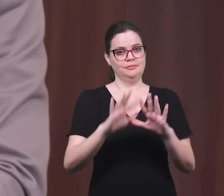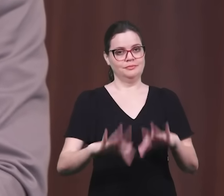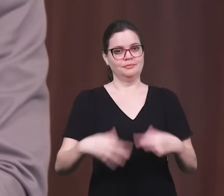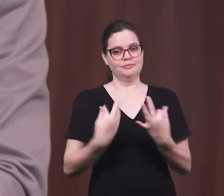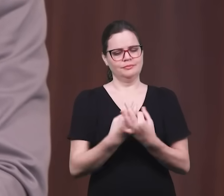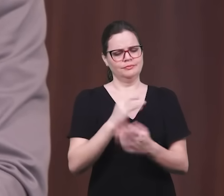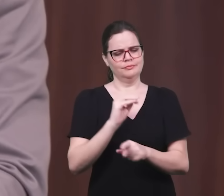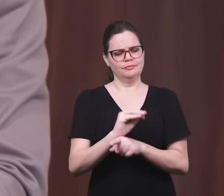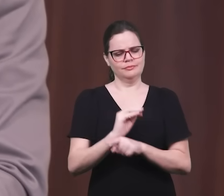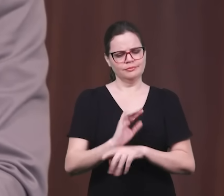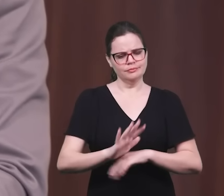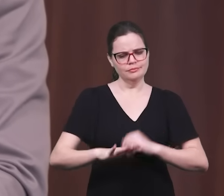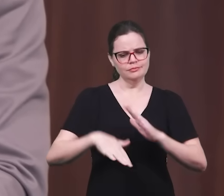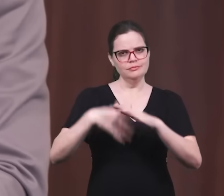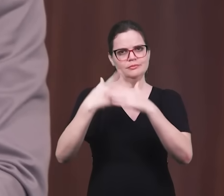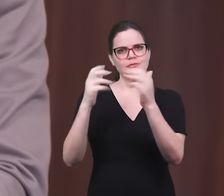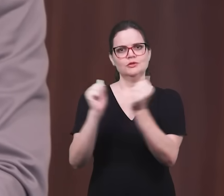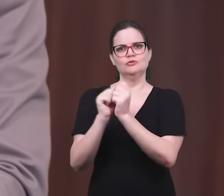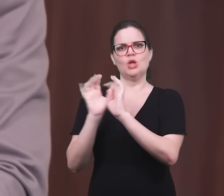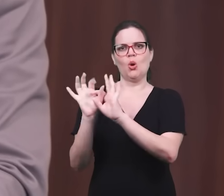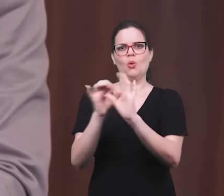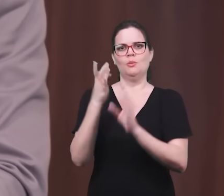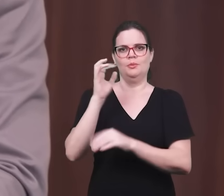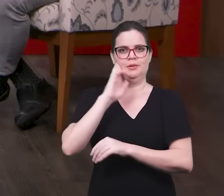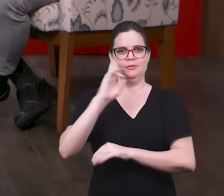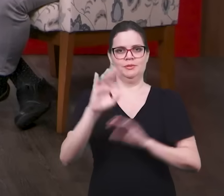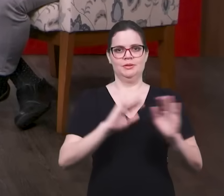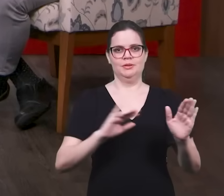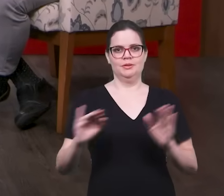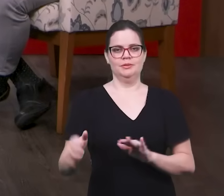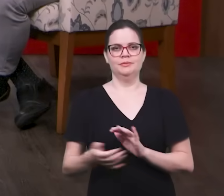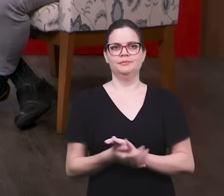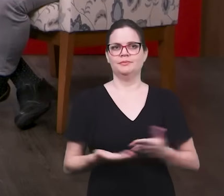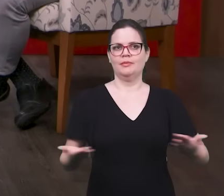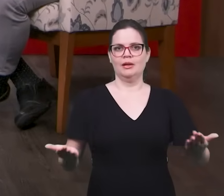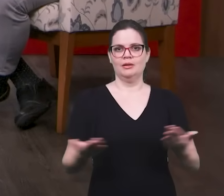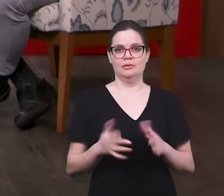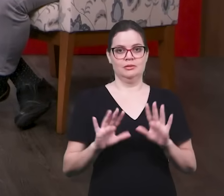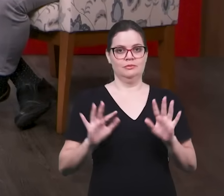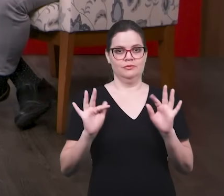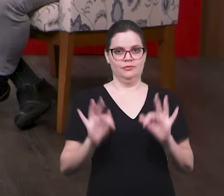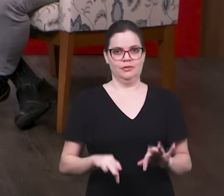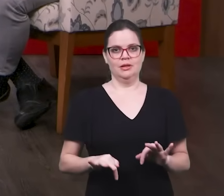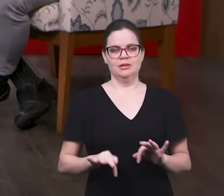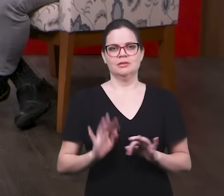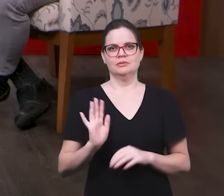família, nos altares do Senhor. Maravilha. Estamos chegando ao fim, Glória a Jesus. e